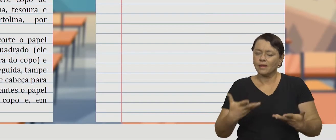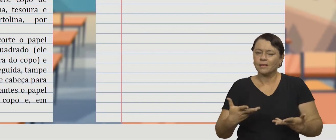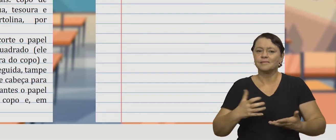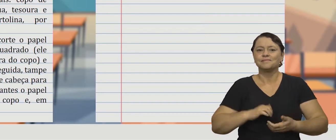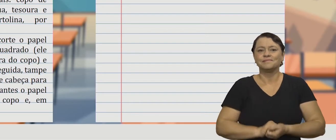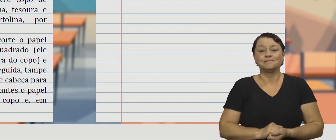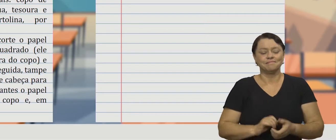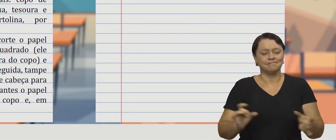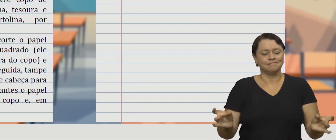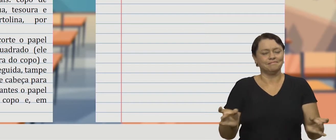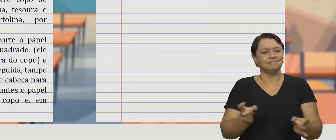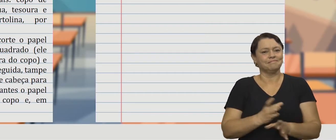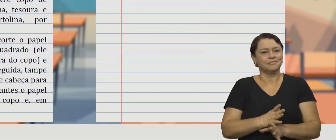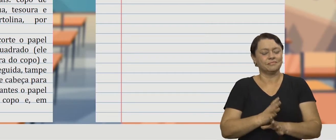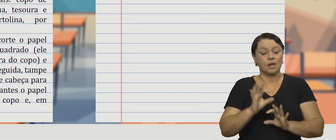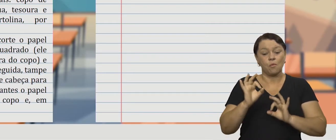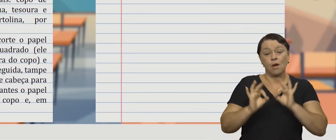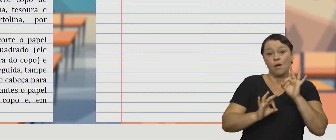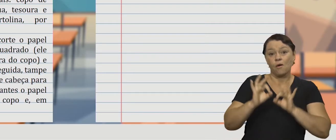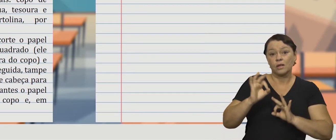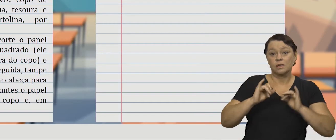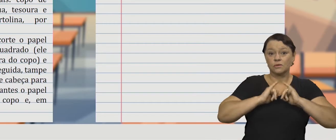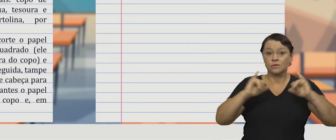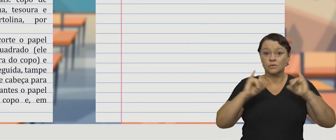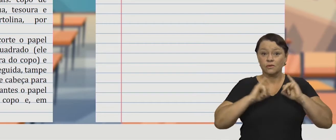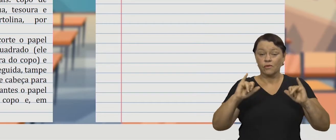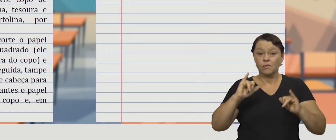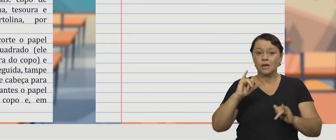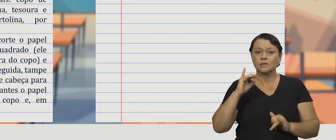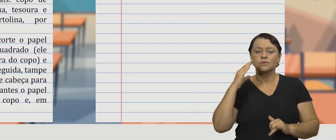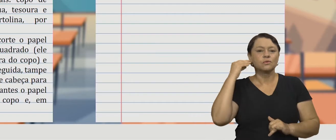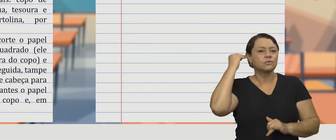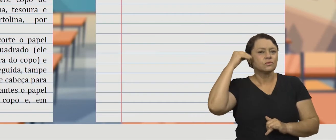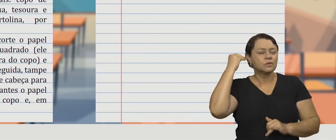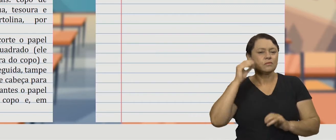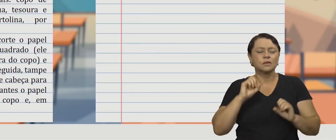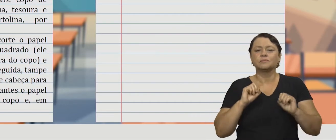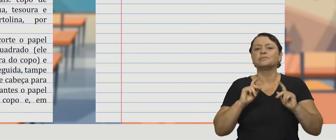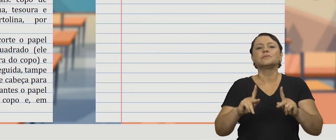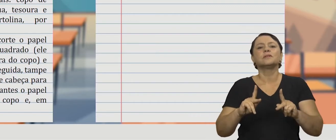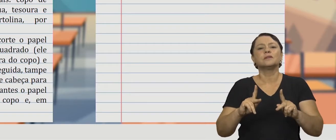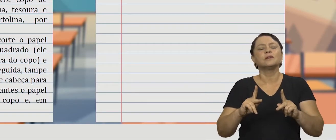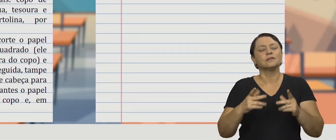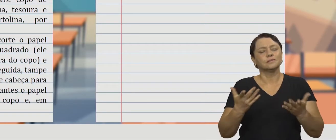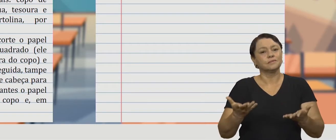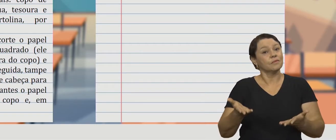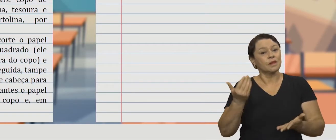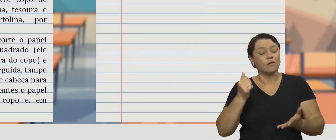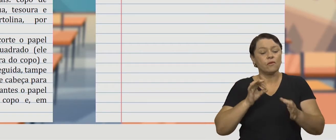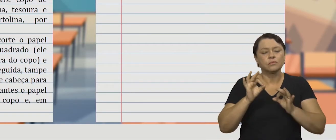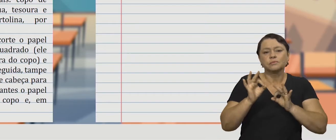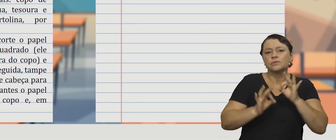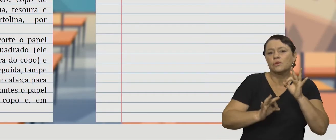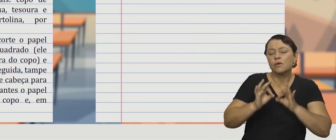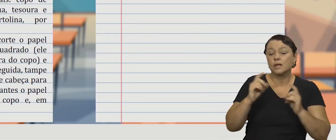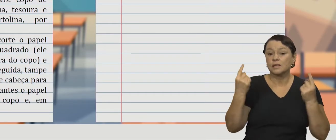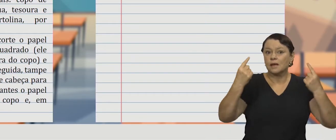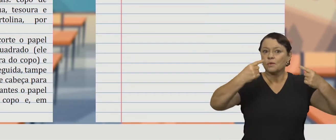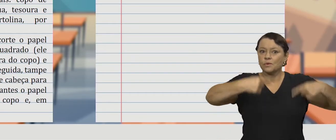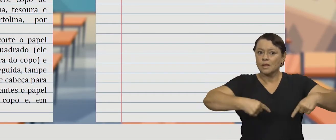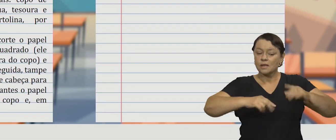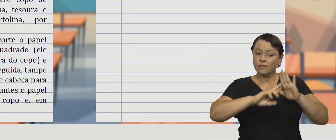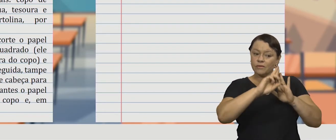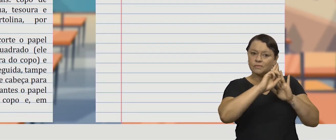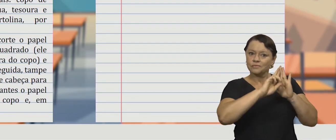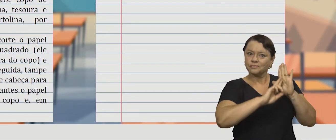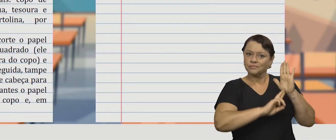Prontinho! A organização sobre as informações do experimento estão todas ok. Podemos então organizar o desafio do relato.